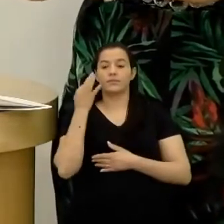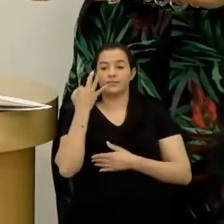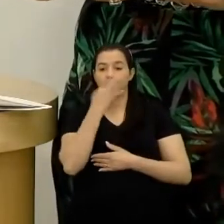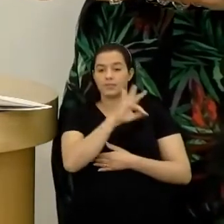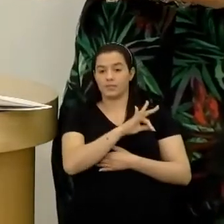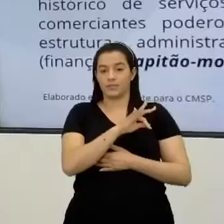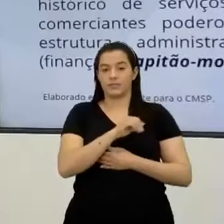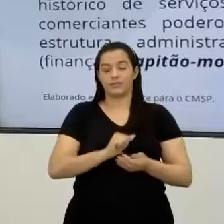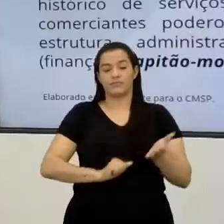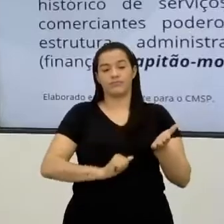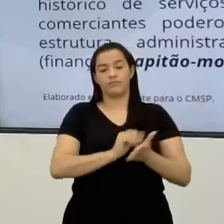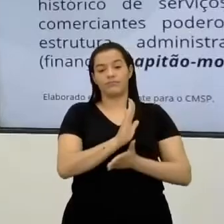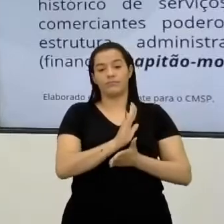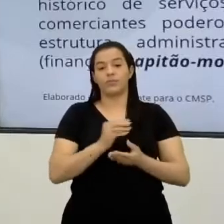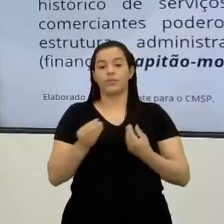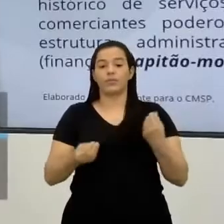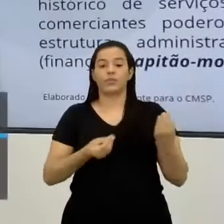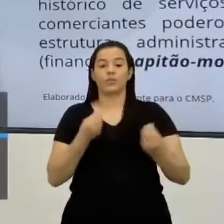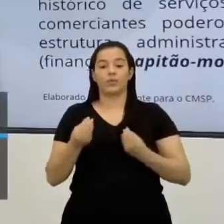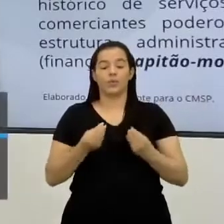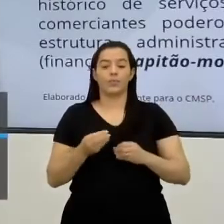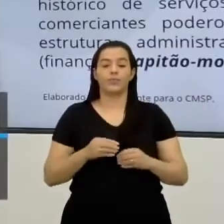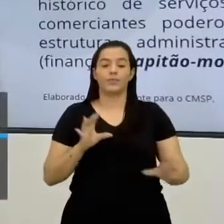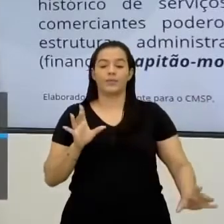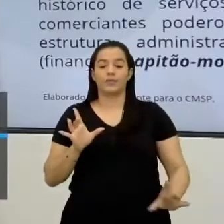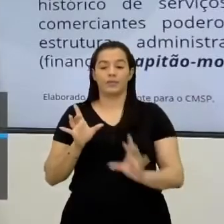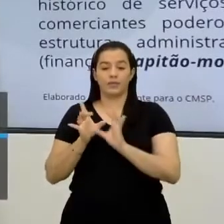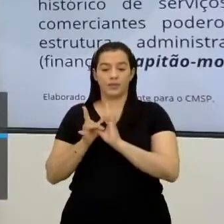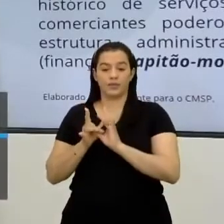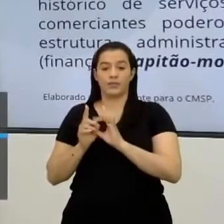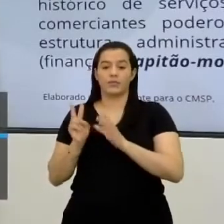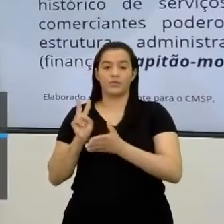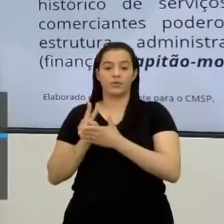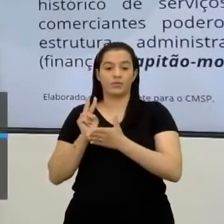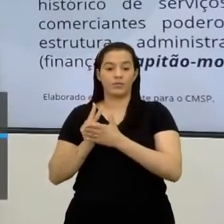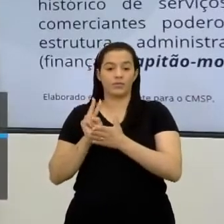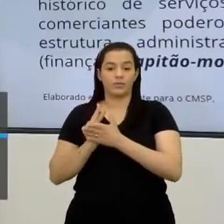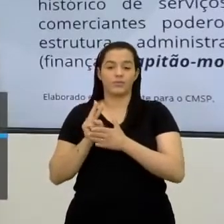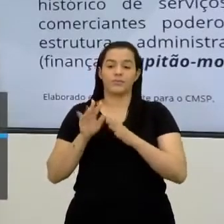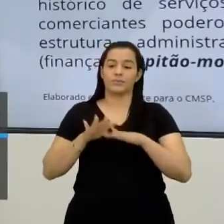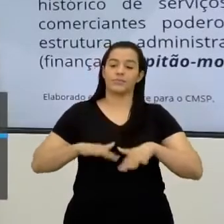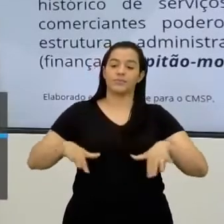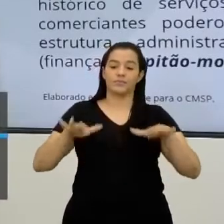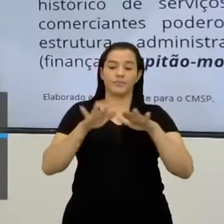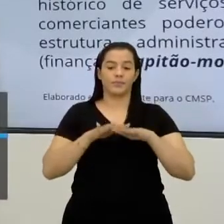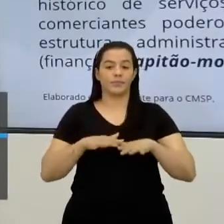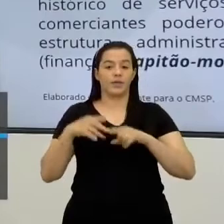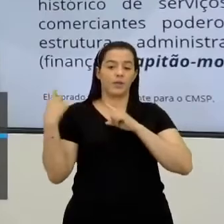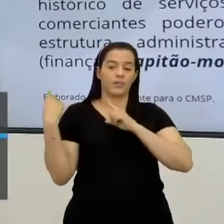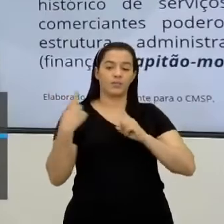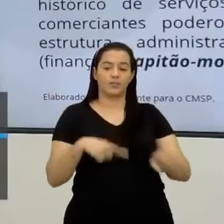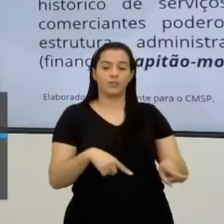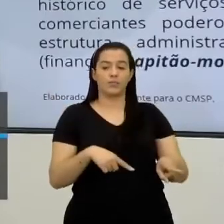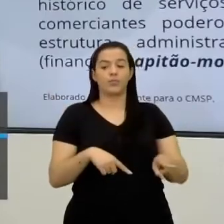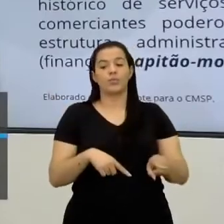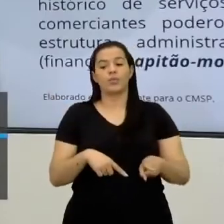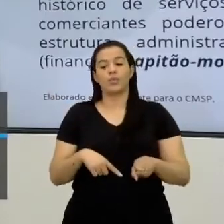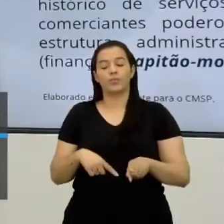de Guanabara. Como que ele fez isso? Ele se aliou aos índios, aos indígenas que eram inimigos